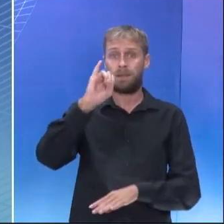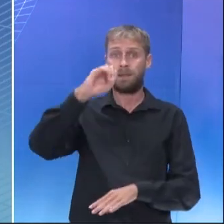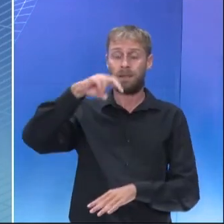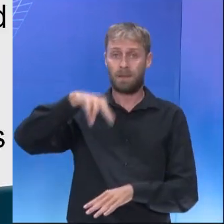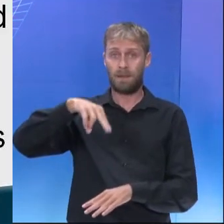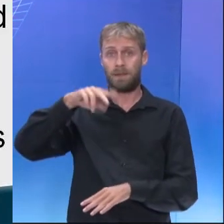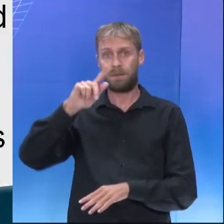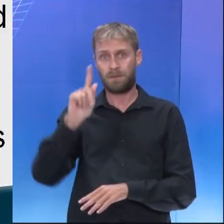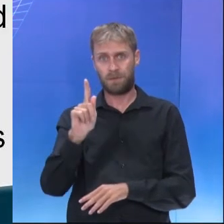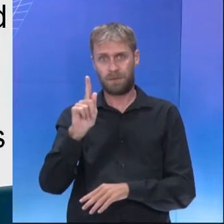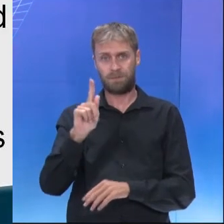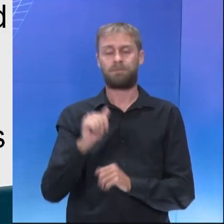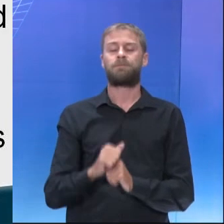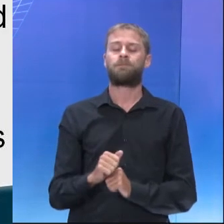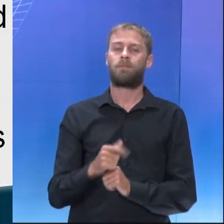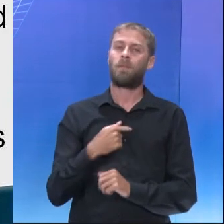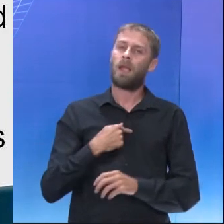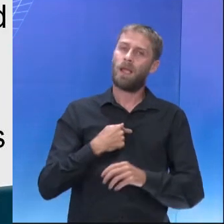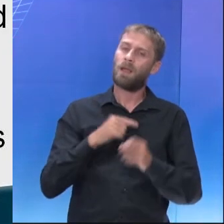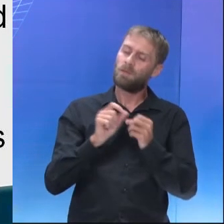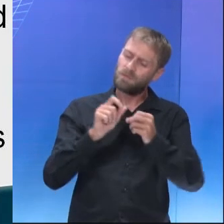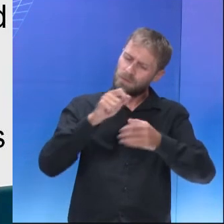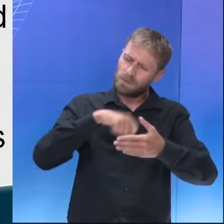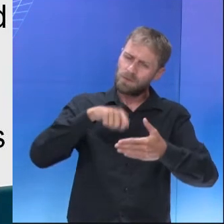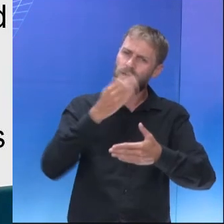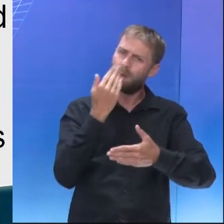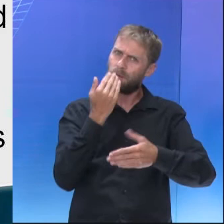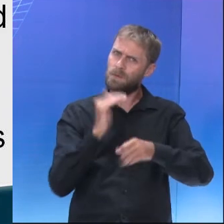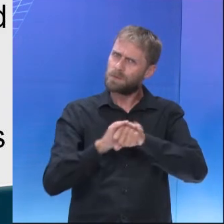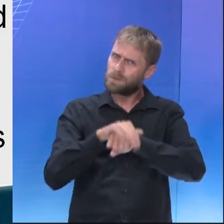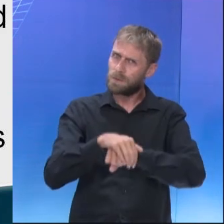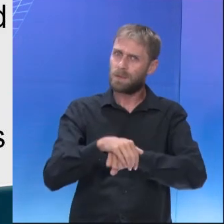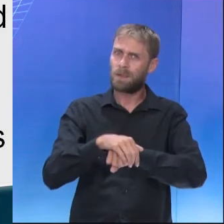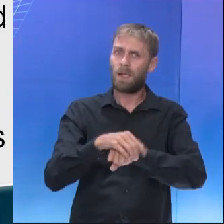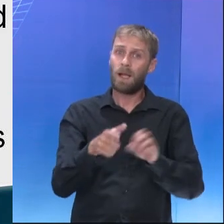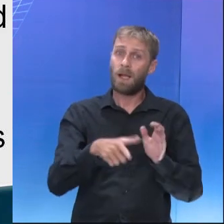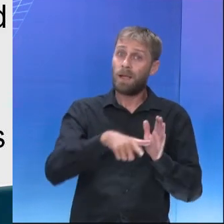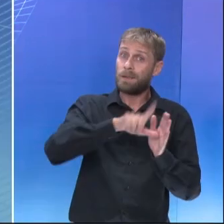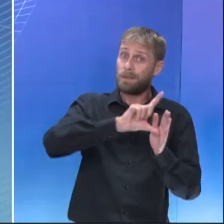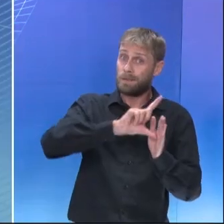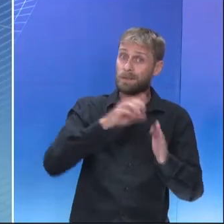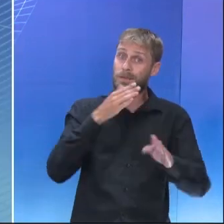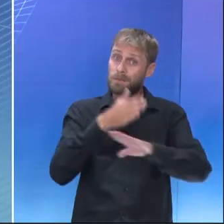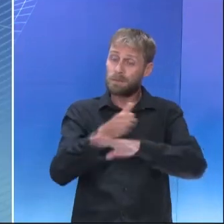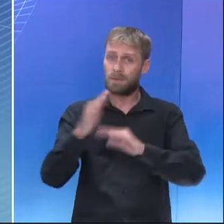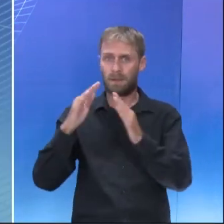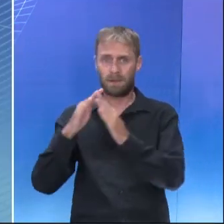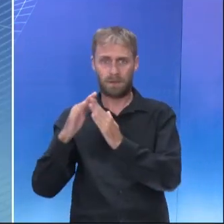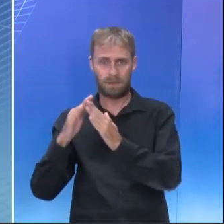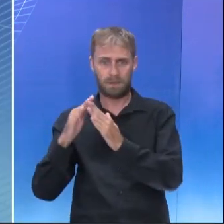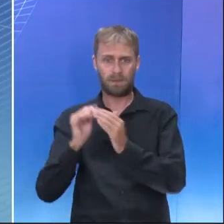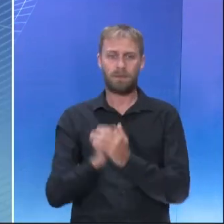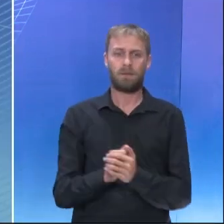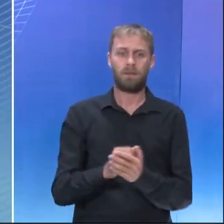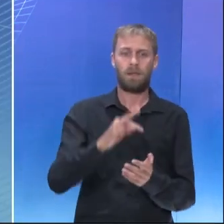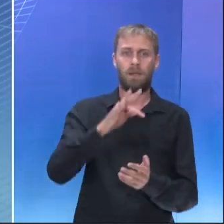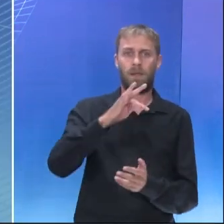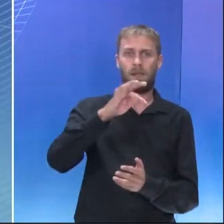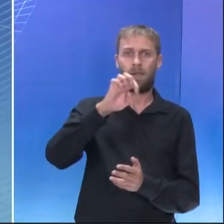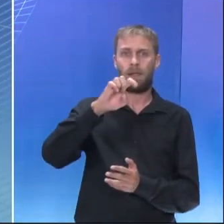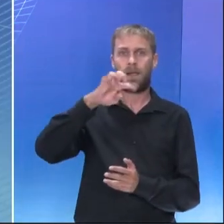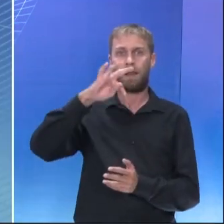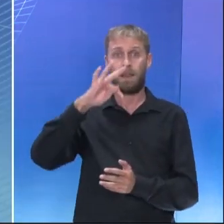I made dinner before getting home. Teacher Alessandra, mas o get ele termina só com um T. Aqui eles são dois